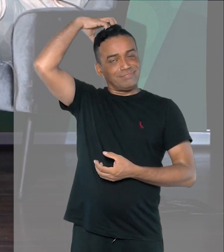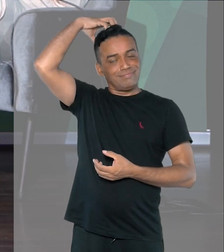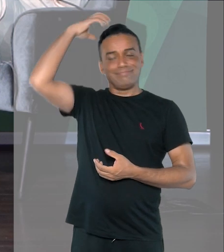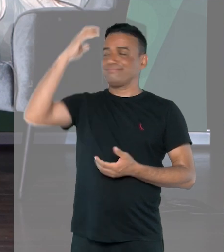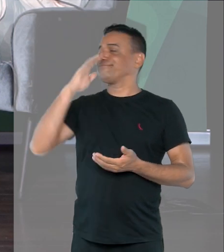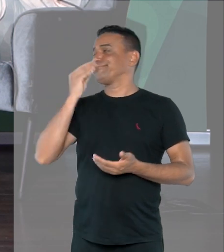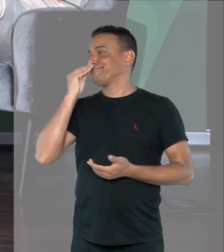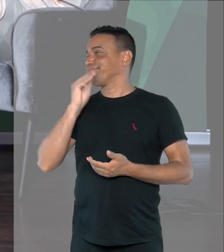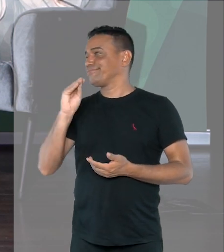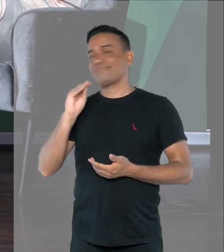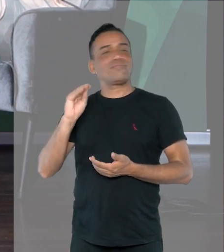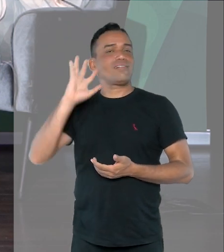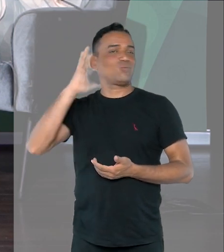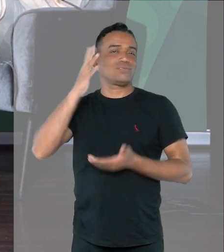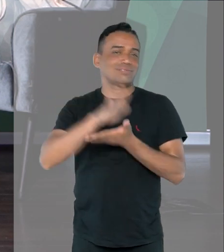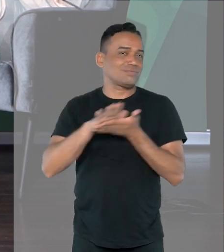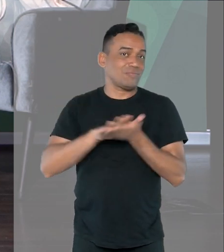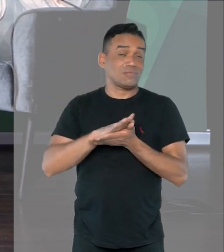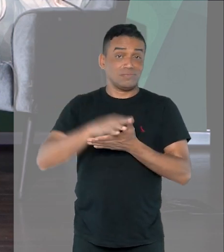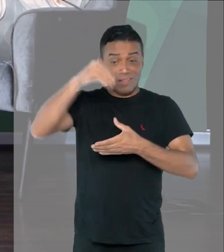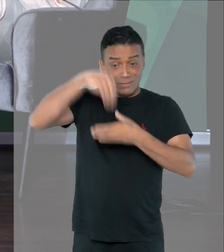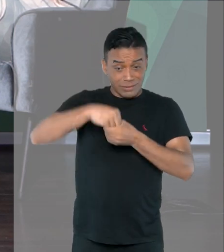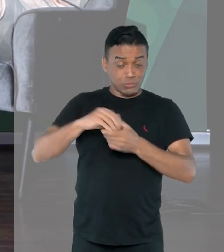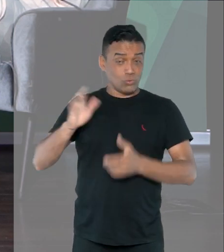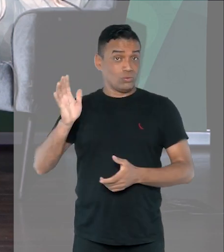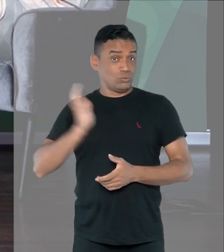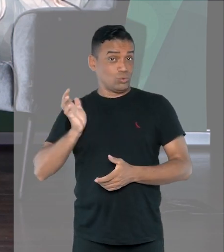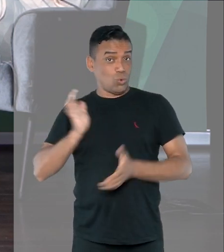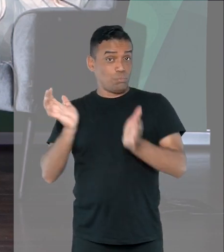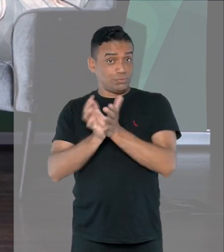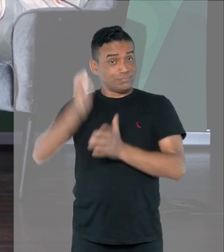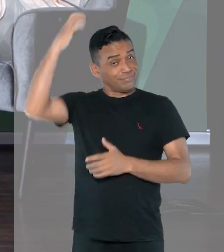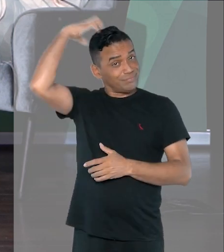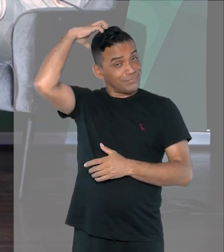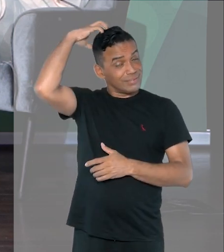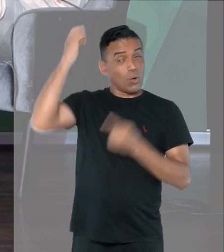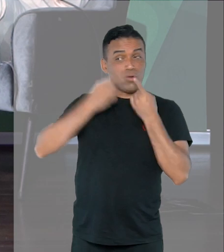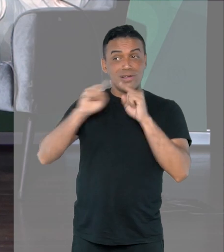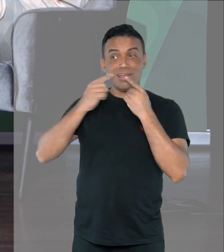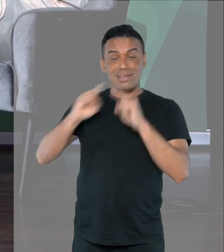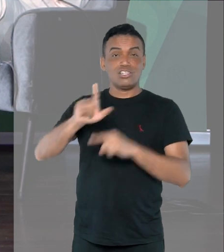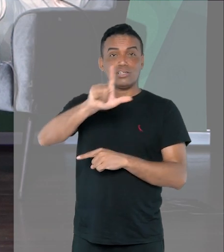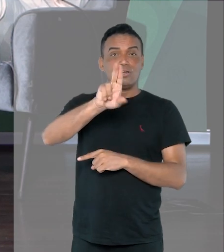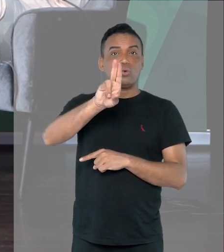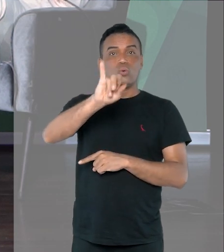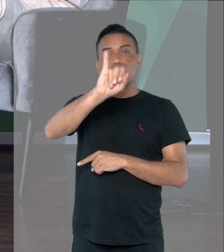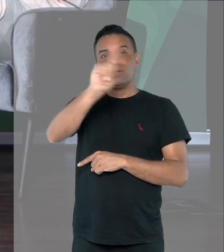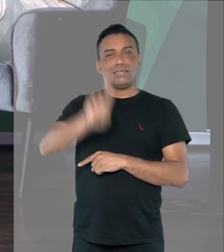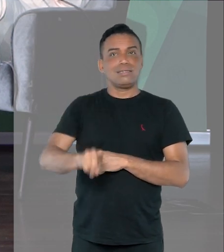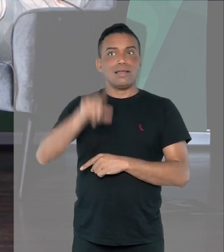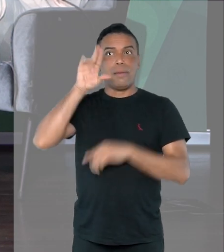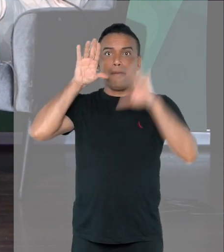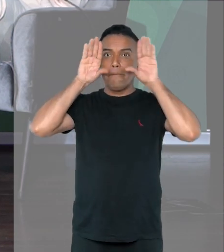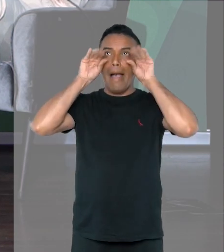dá certo, e dentro do próprio grupo monarquista no Rio de Janeiro houve críticas muito grandes ao Luís, que ele piscava o tempo todo, que